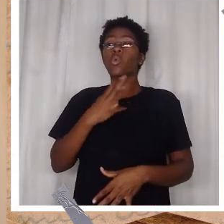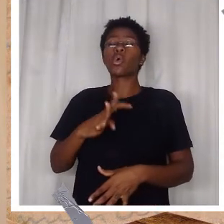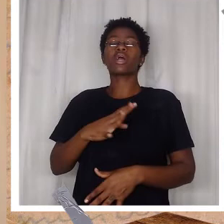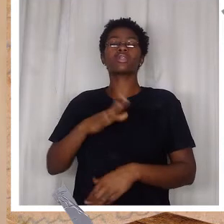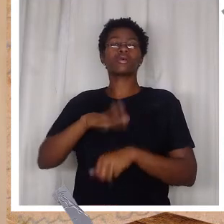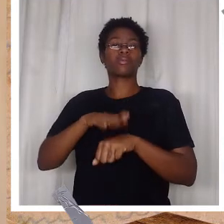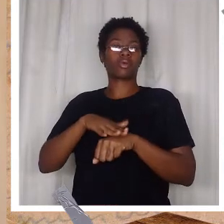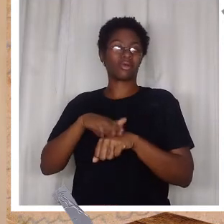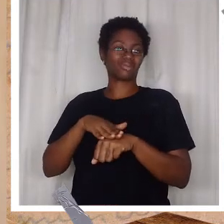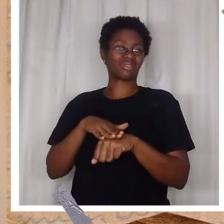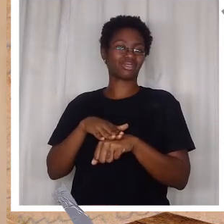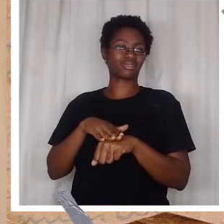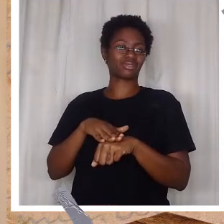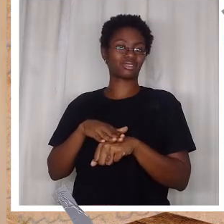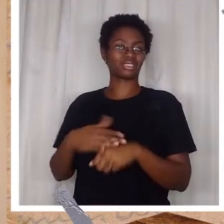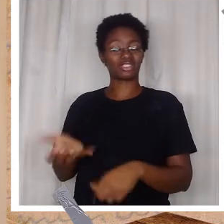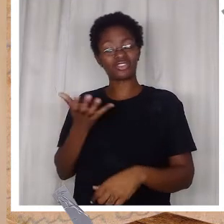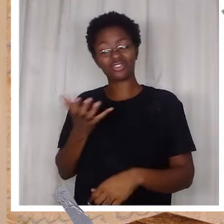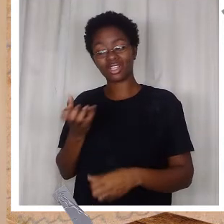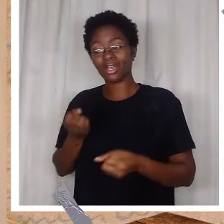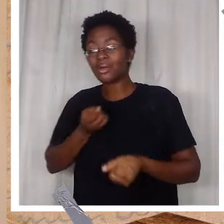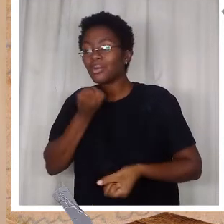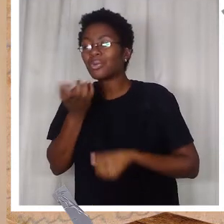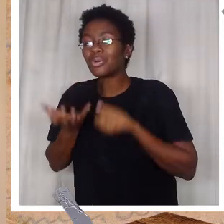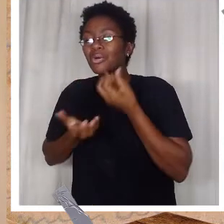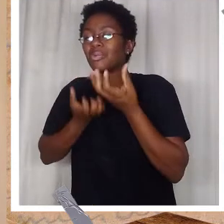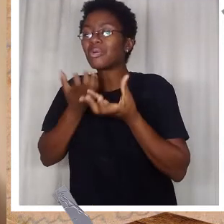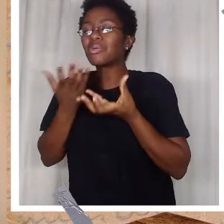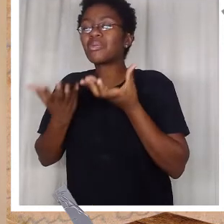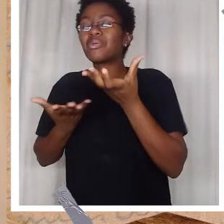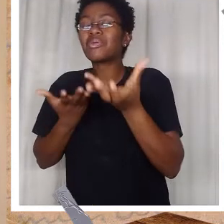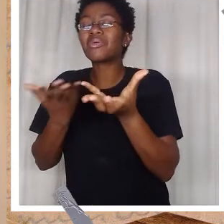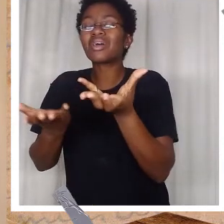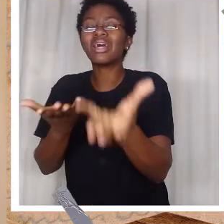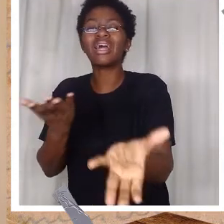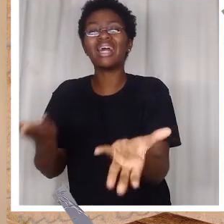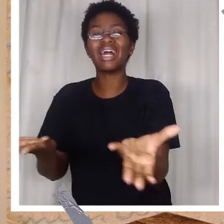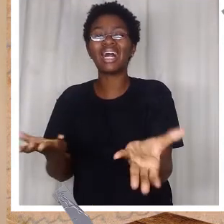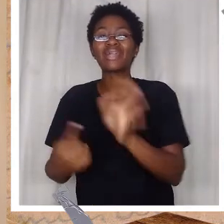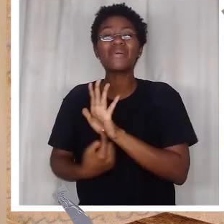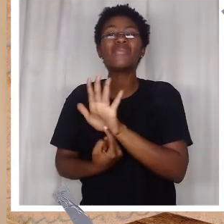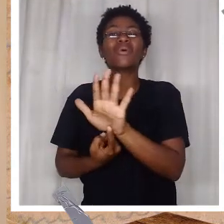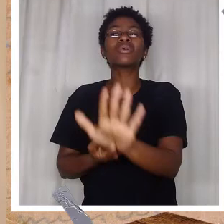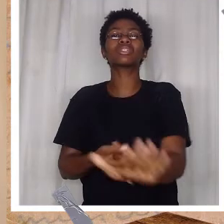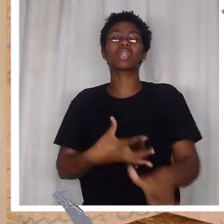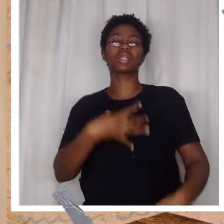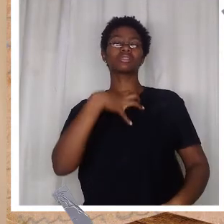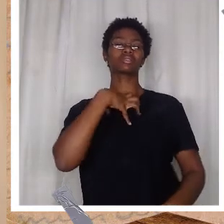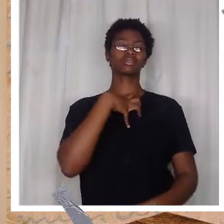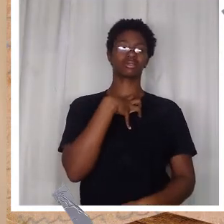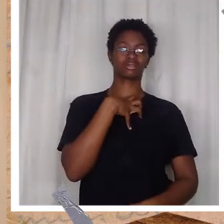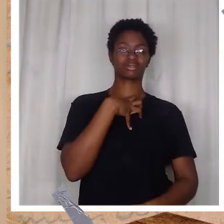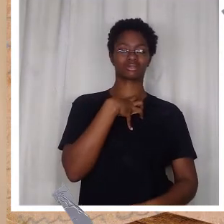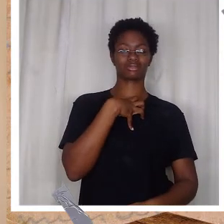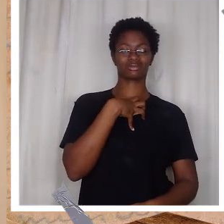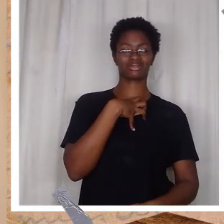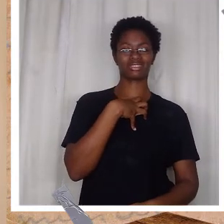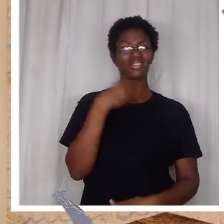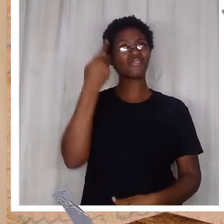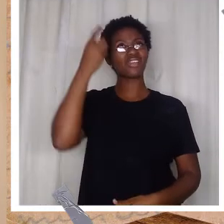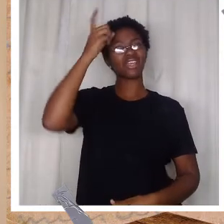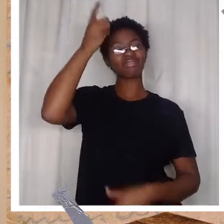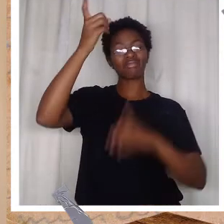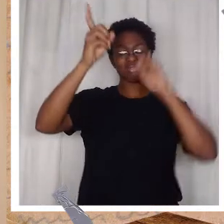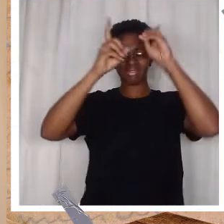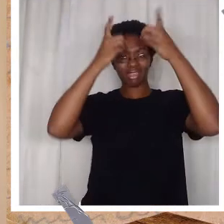de expressar e de criar uma linguagem que possa representar o que você sente. Arquitetar,